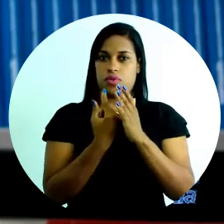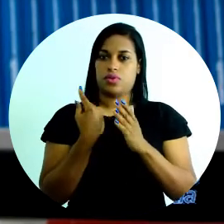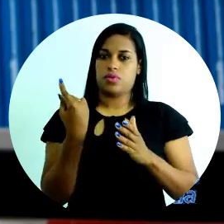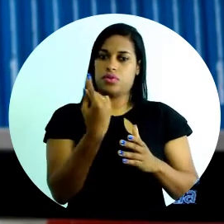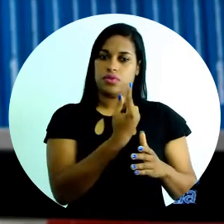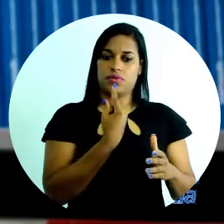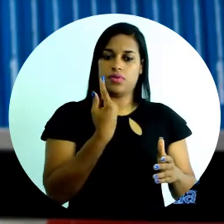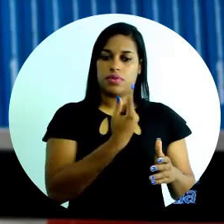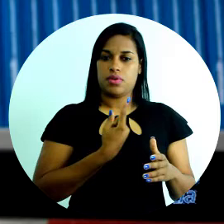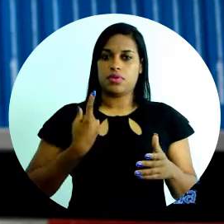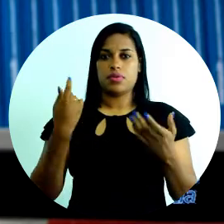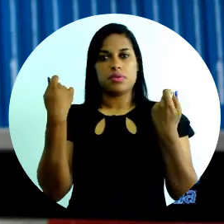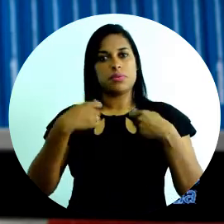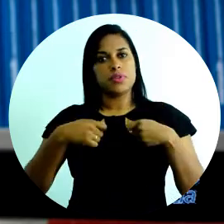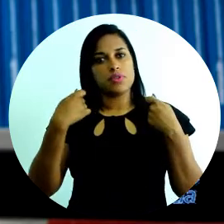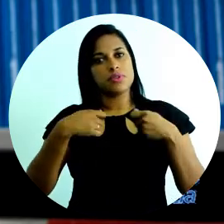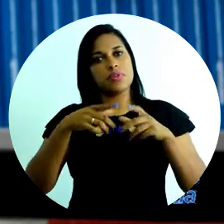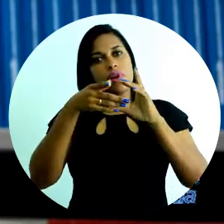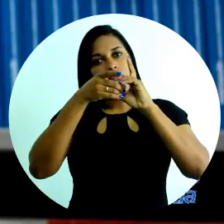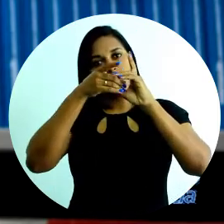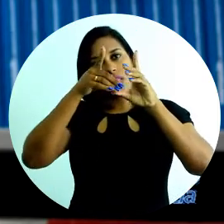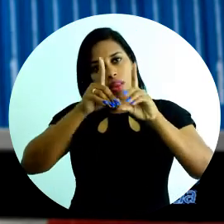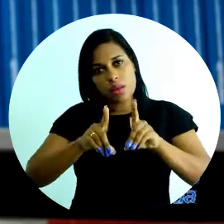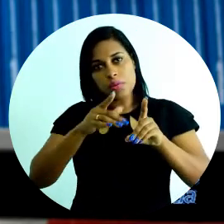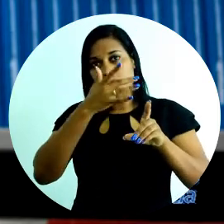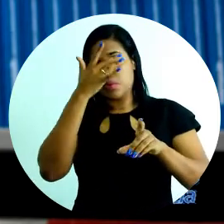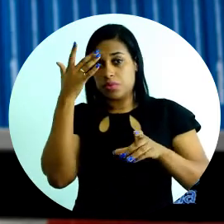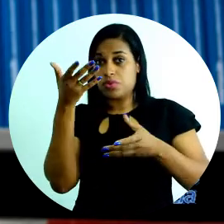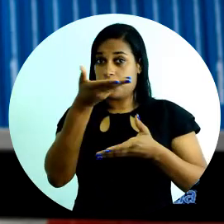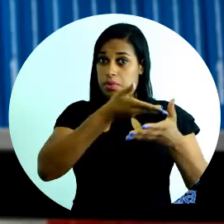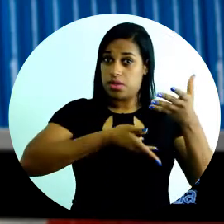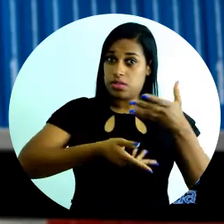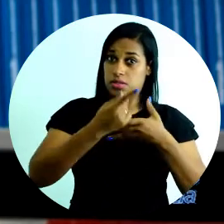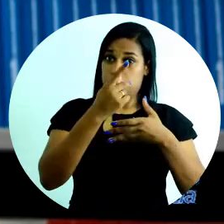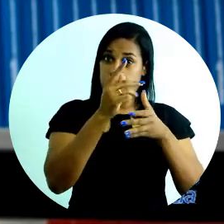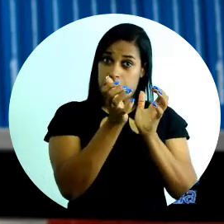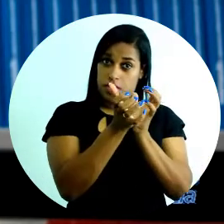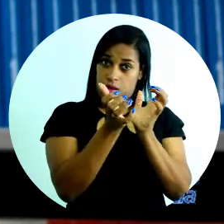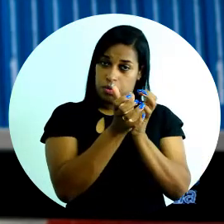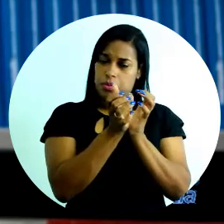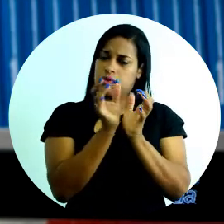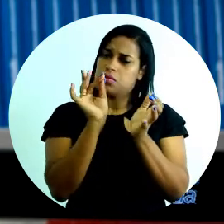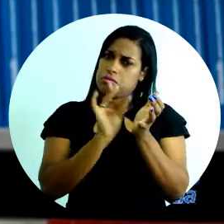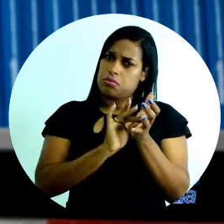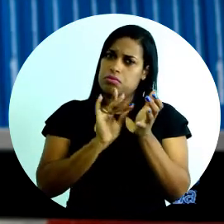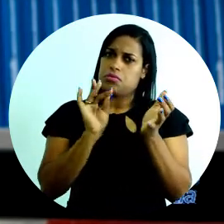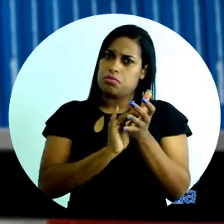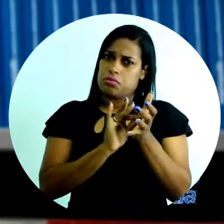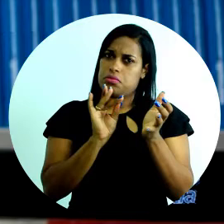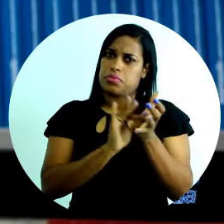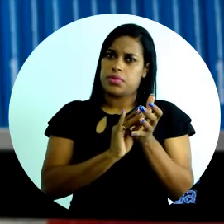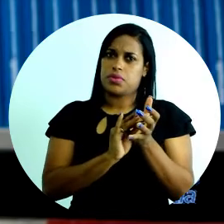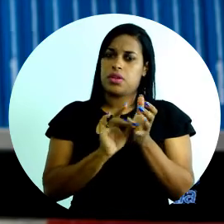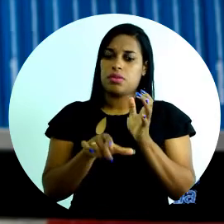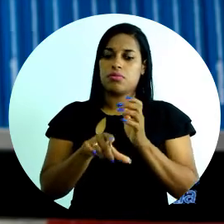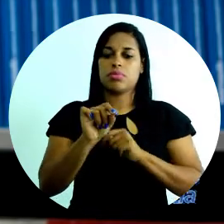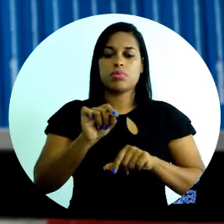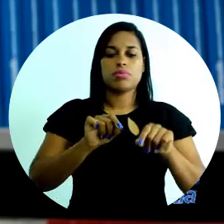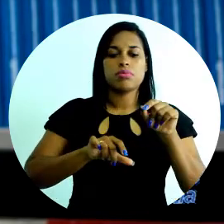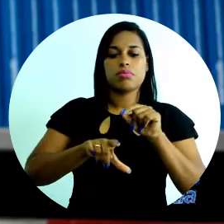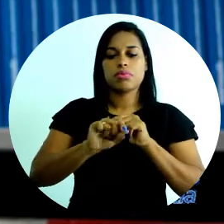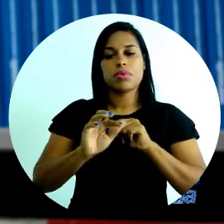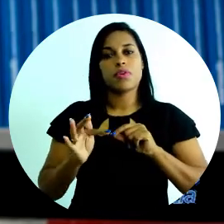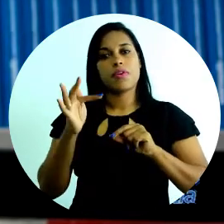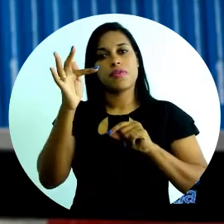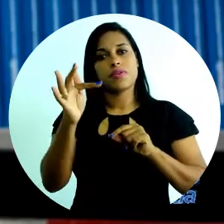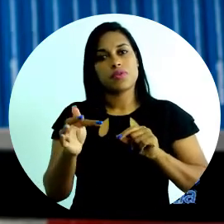escola com a individualidade necessária, de uma forma democrática, as pessoas que fazem parte da comunidade, podendo, de fato,